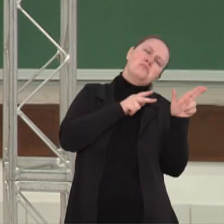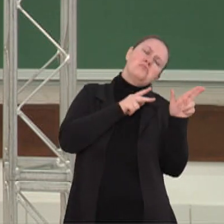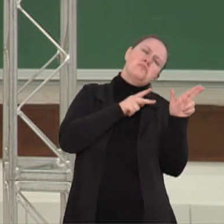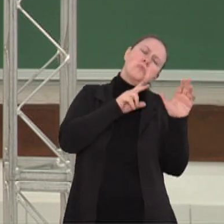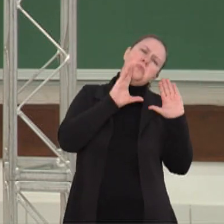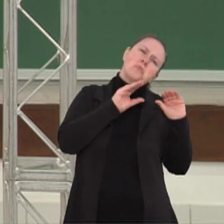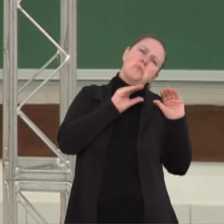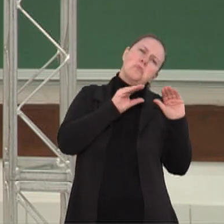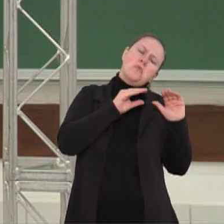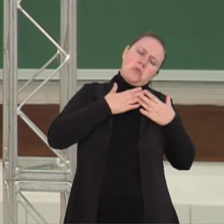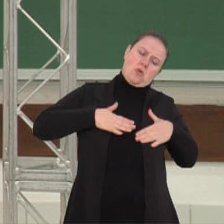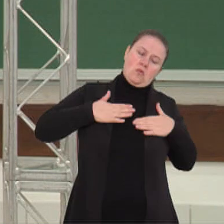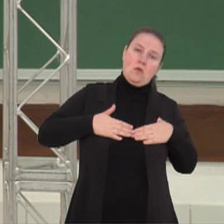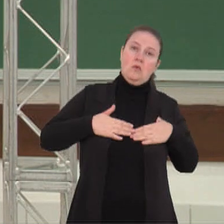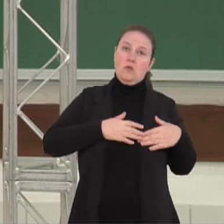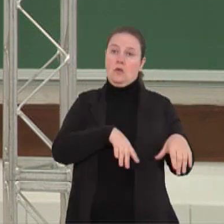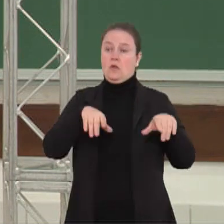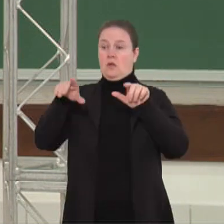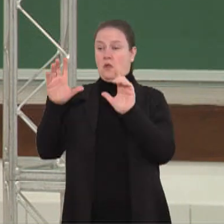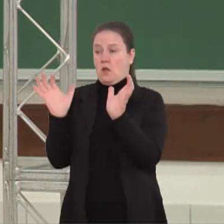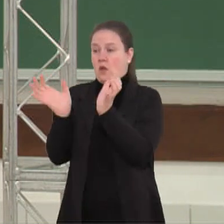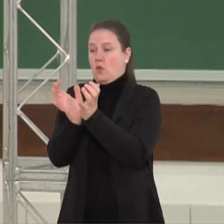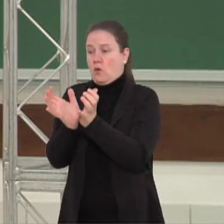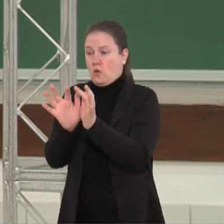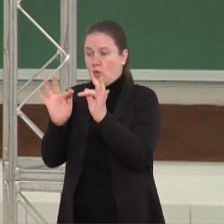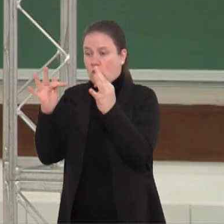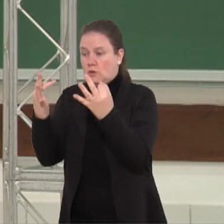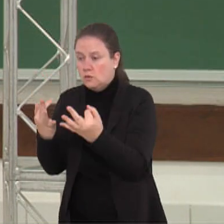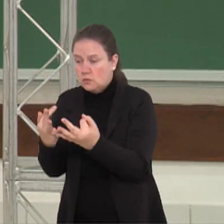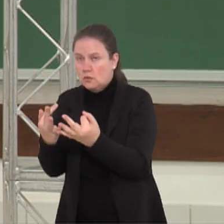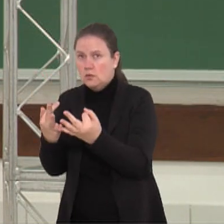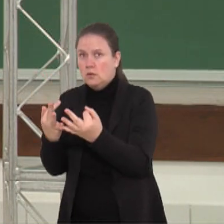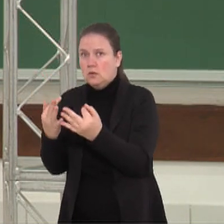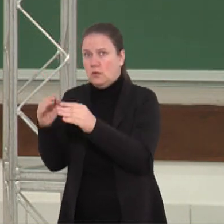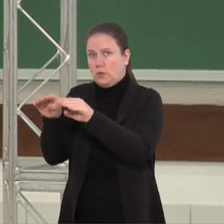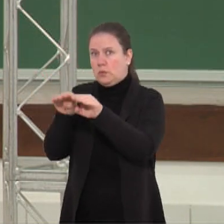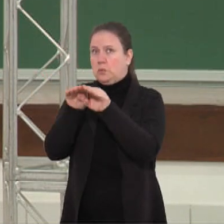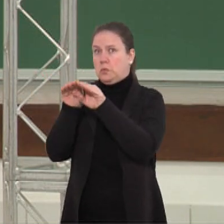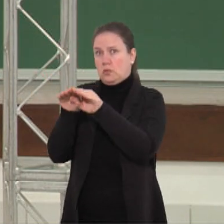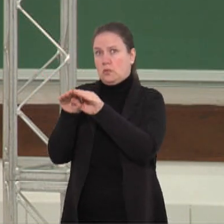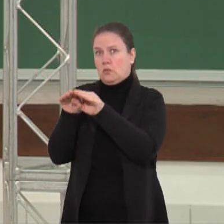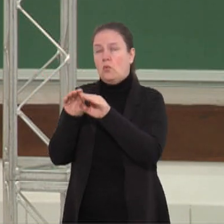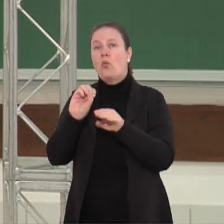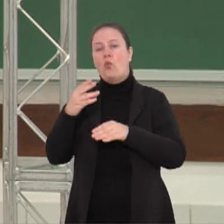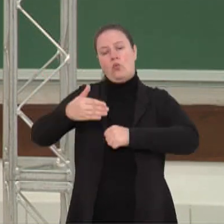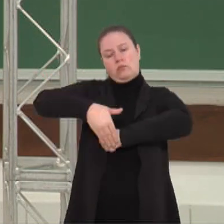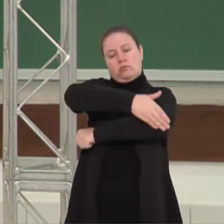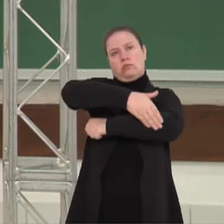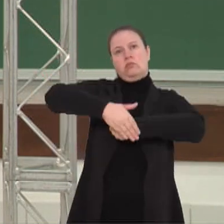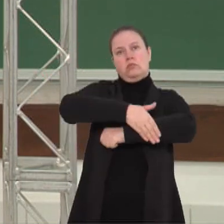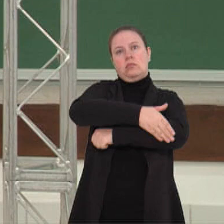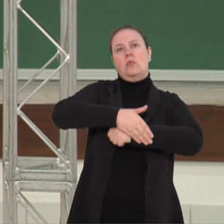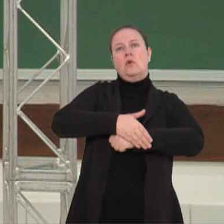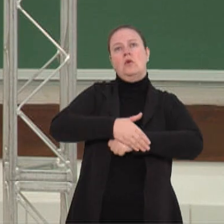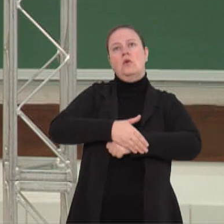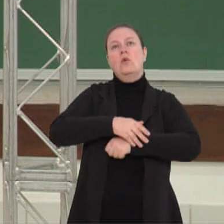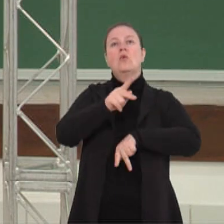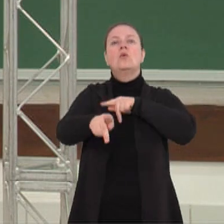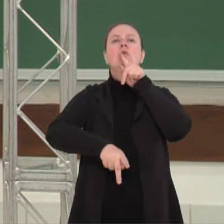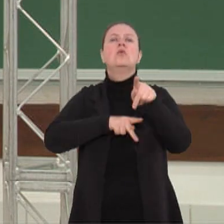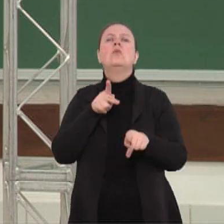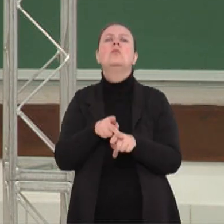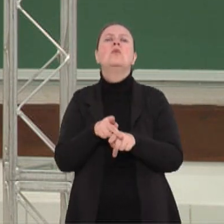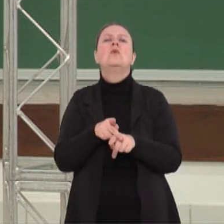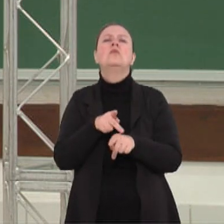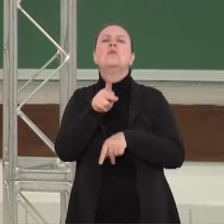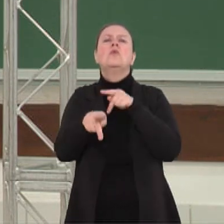média, ou é o pessoal que está na rua trabalhando e parando para assistir um pronunciamento? Fica a